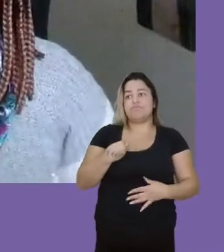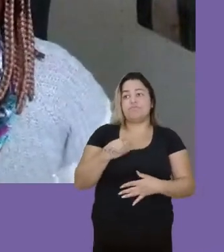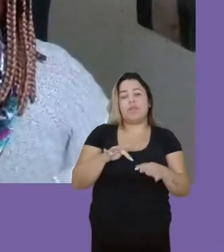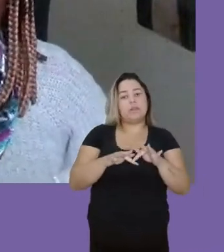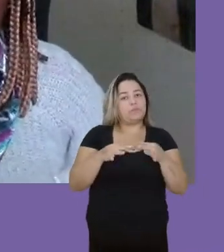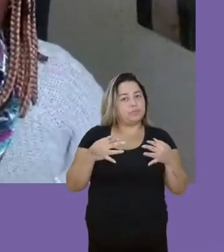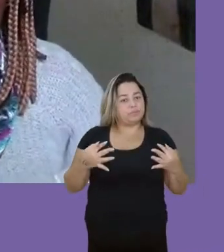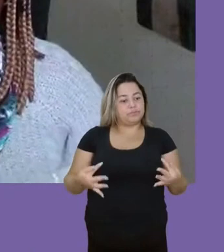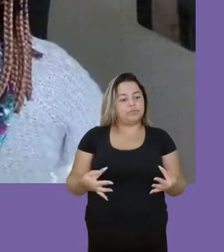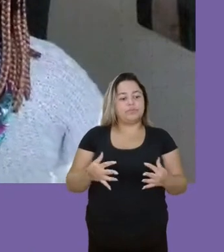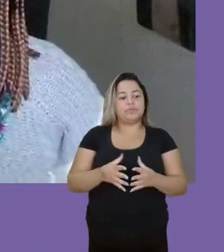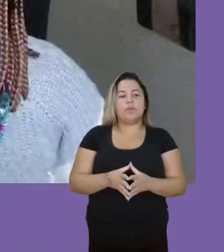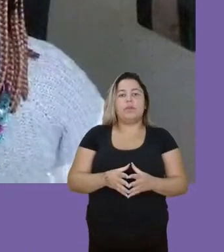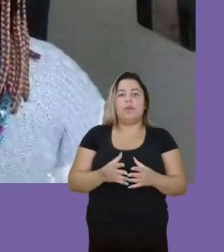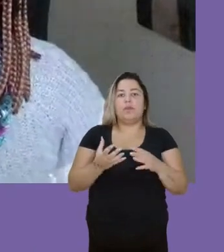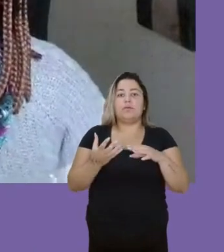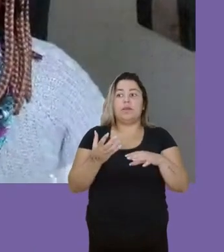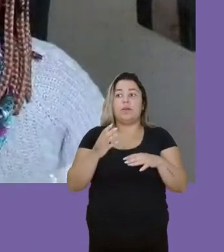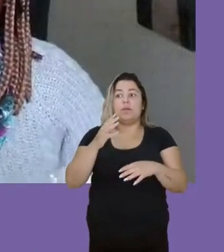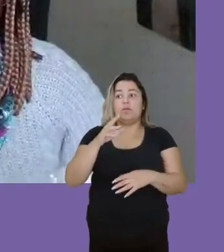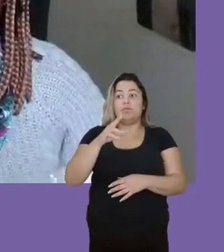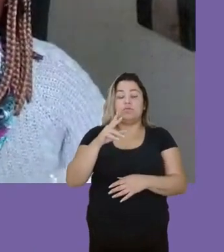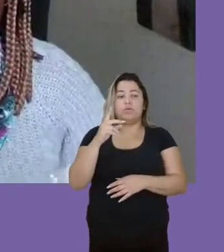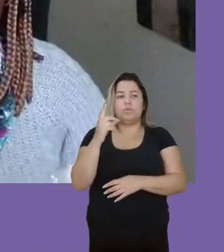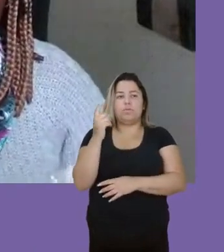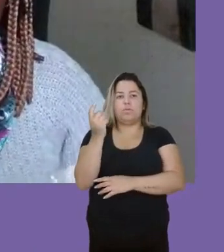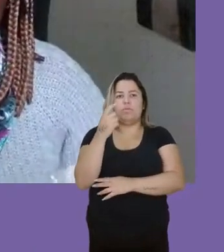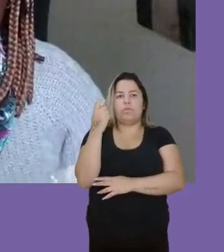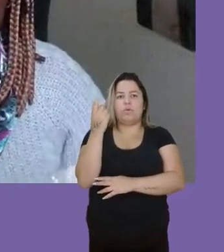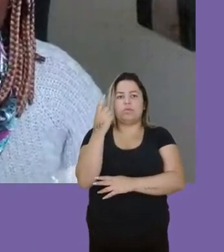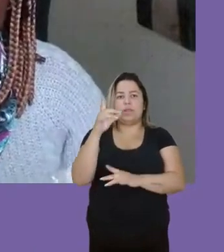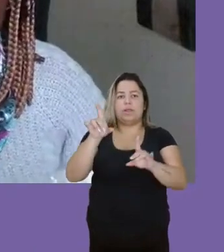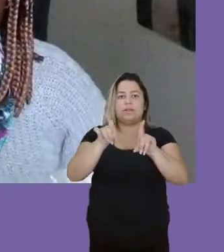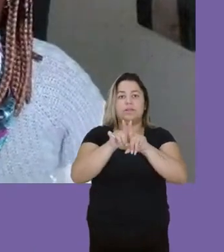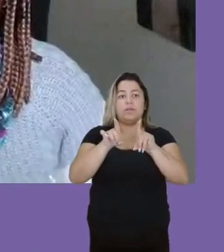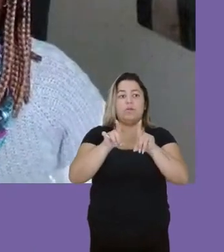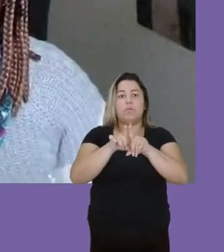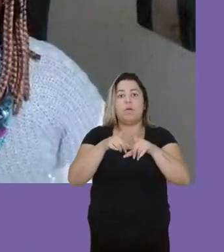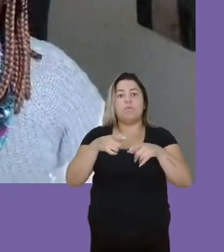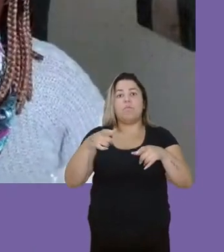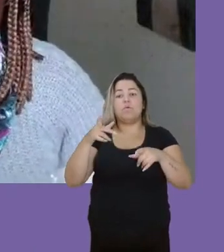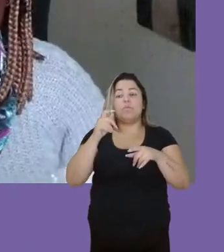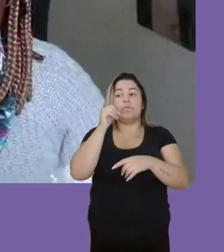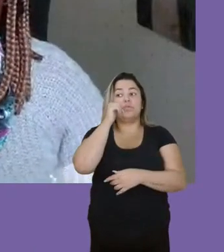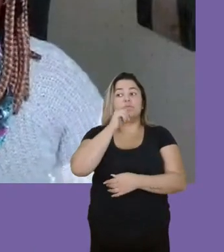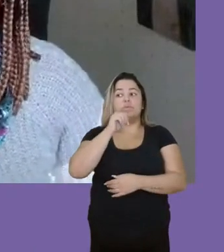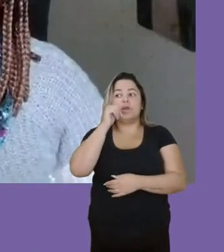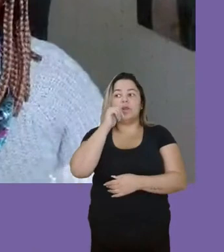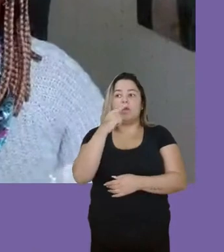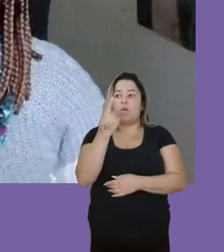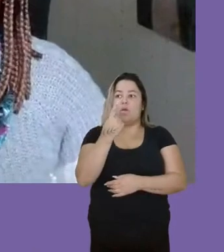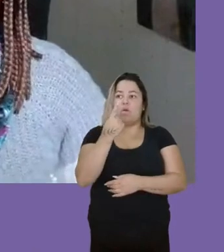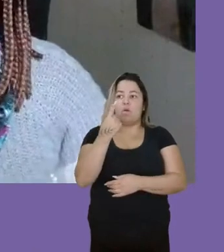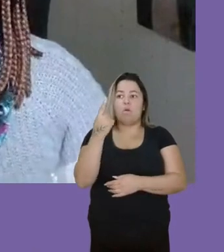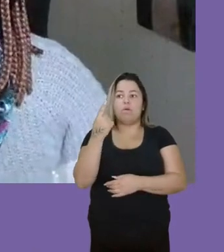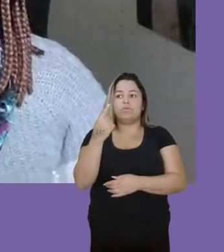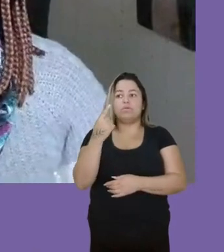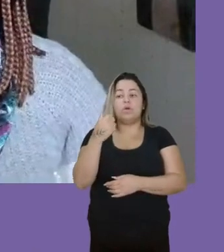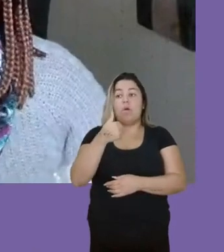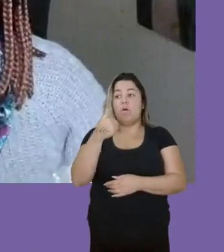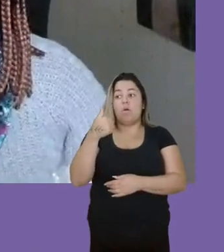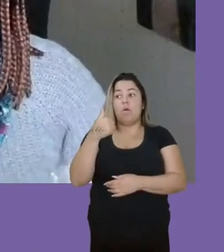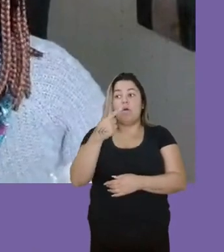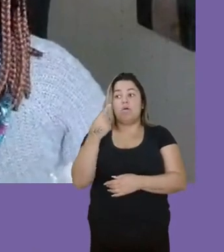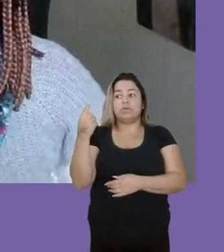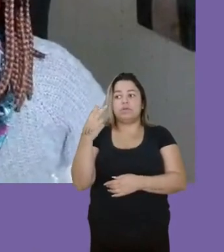né? A Câmara de Vereadores de Porto Alegre entre as capitais que tem a maior proporção de mulheres. Somos 11 de 36. Né?